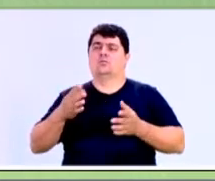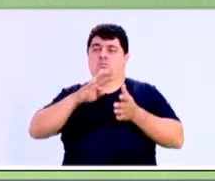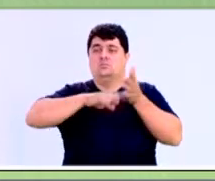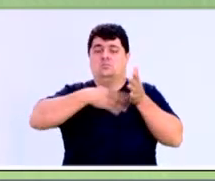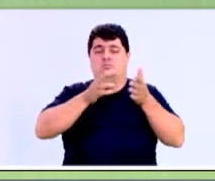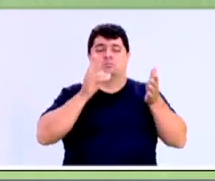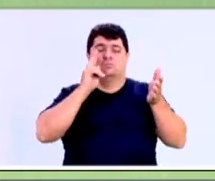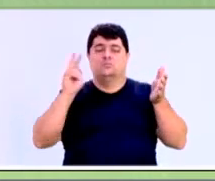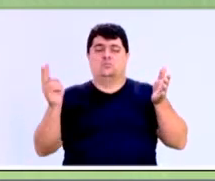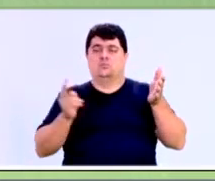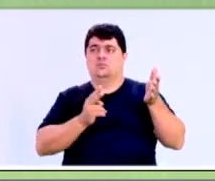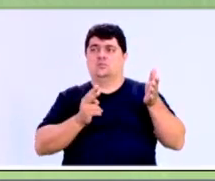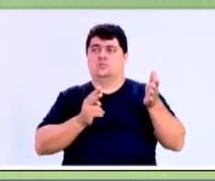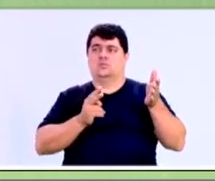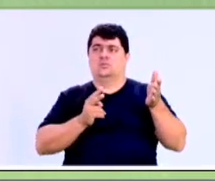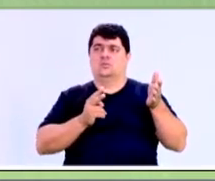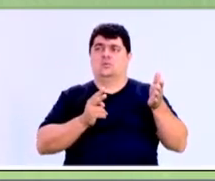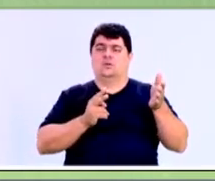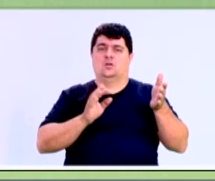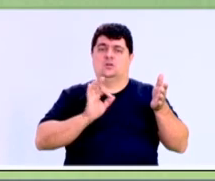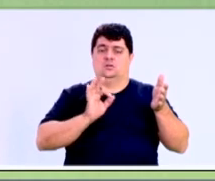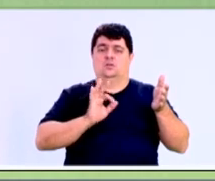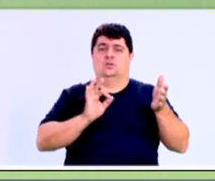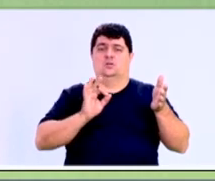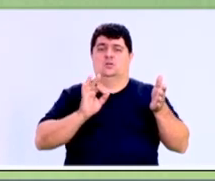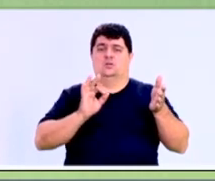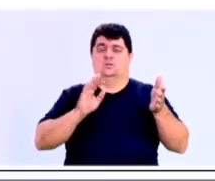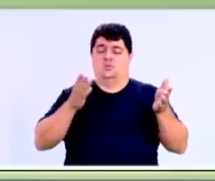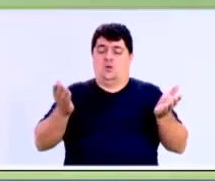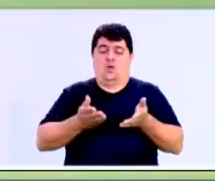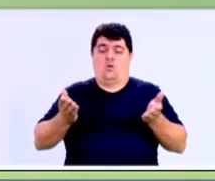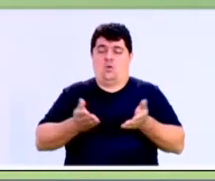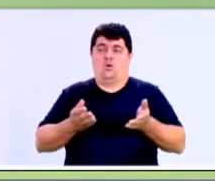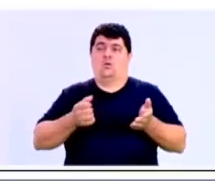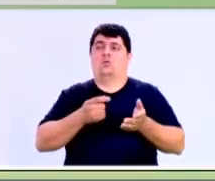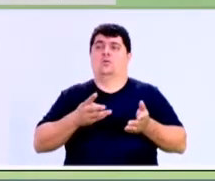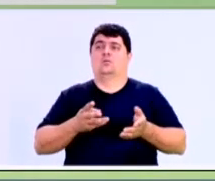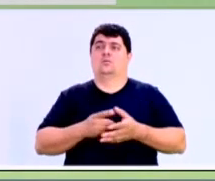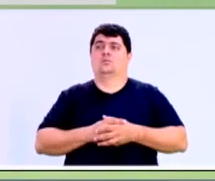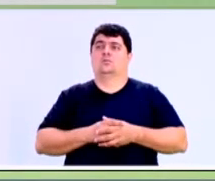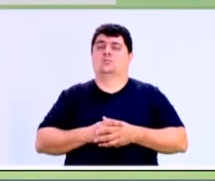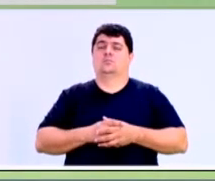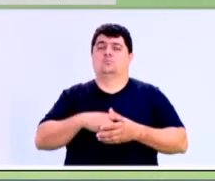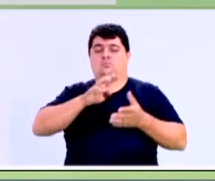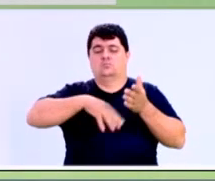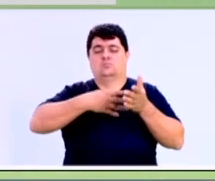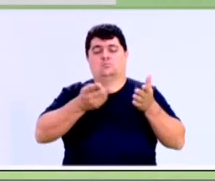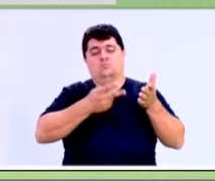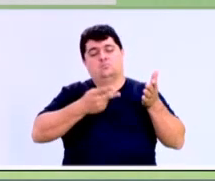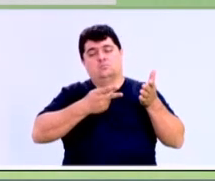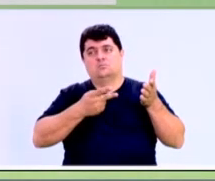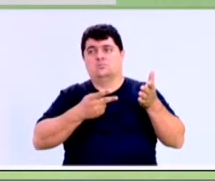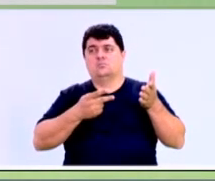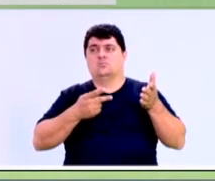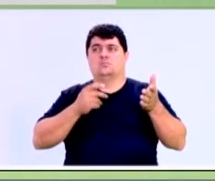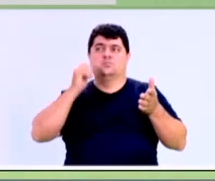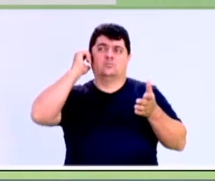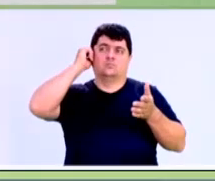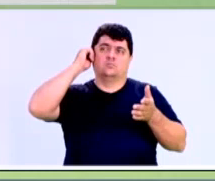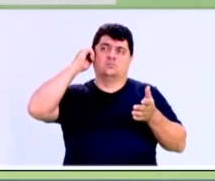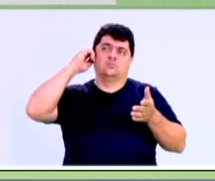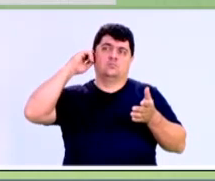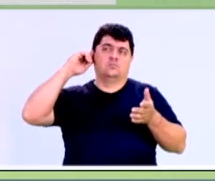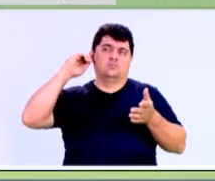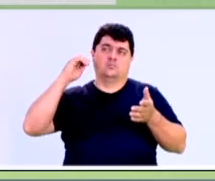o estoque atual. Quando eu falo estoque e não friso nada, é o estoque atual. Então eu vou lá no meu balanço patrimonial e pego o valor do meu estoque. Qual o valor que